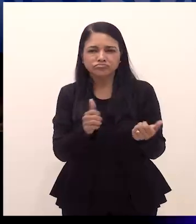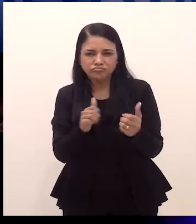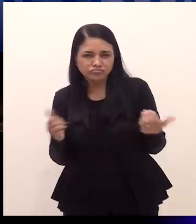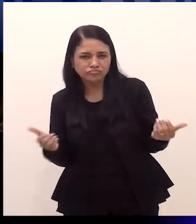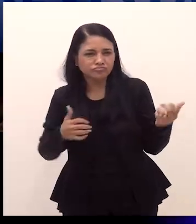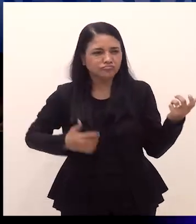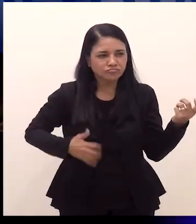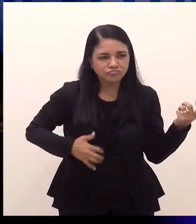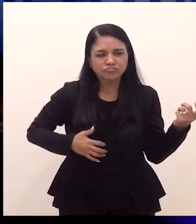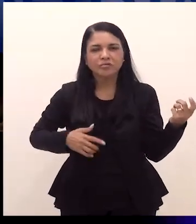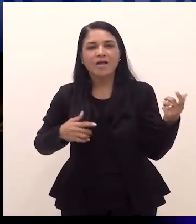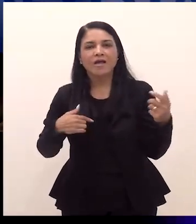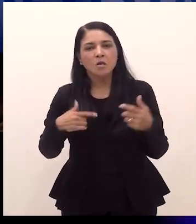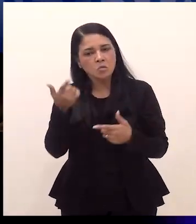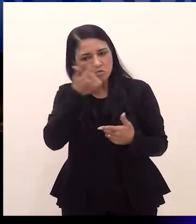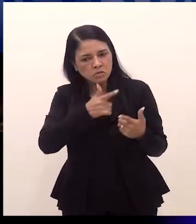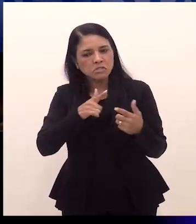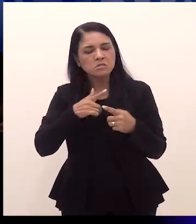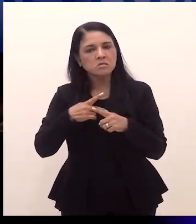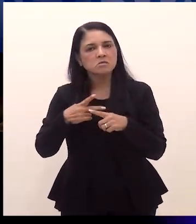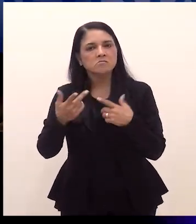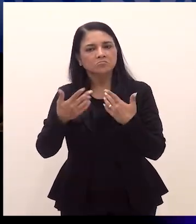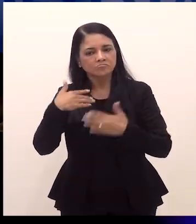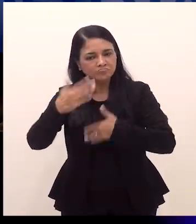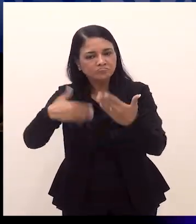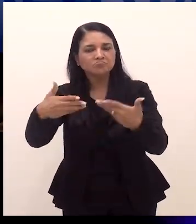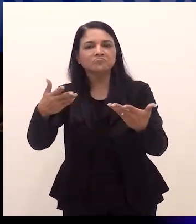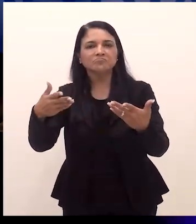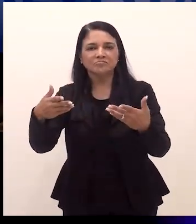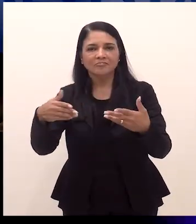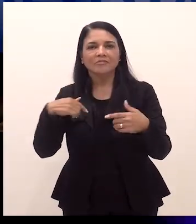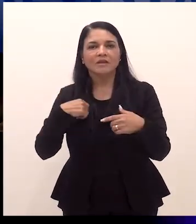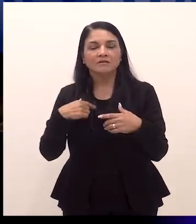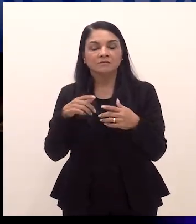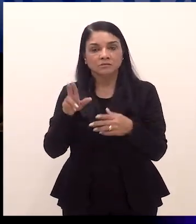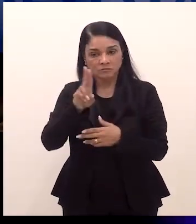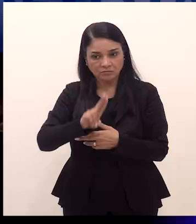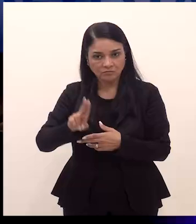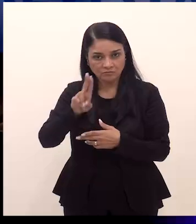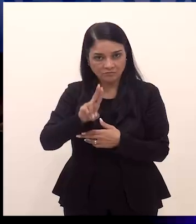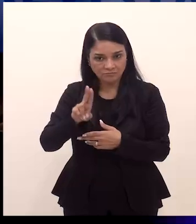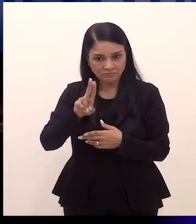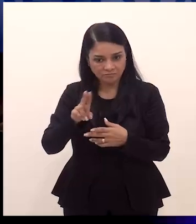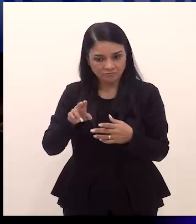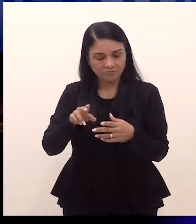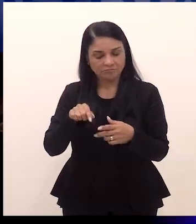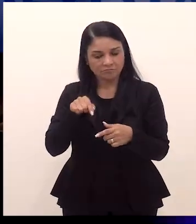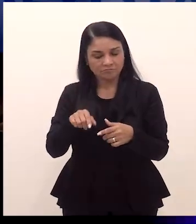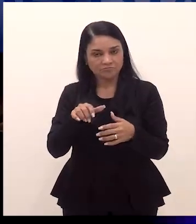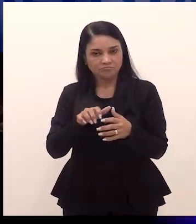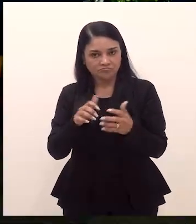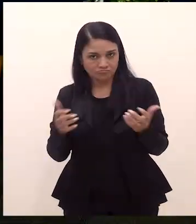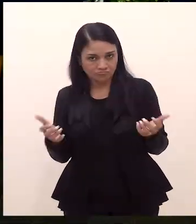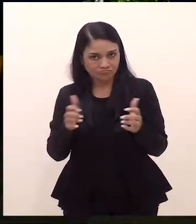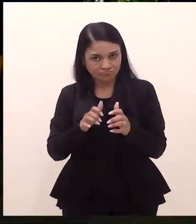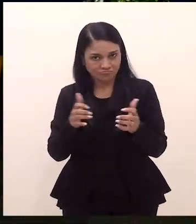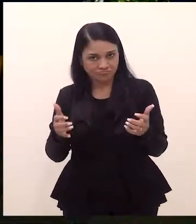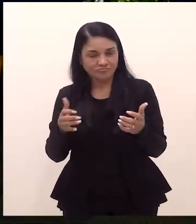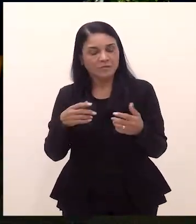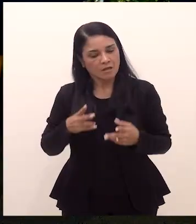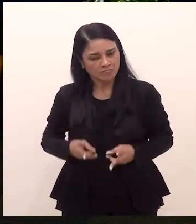isso, ele tem que buscar atingir a pessoa. Se ele vai usar o instrumento como a voz dele, Sim. ele tem